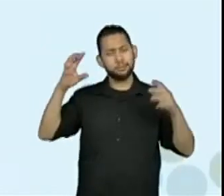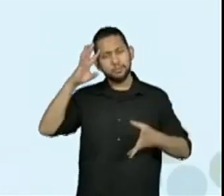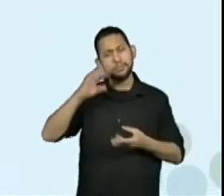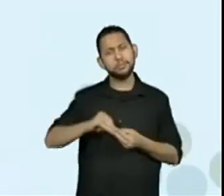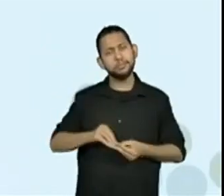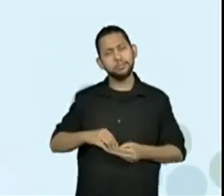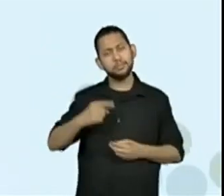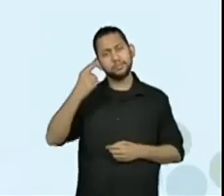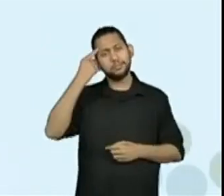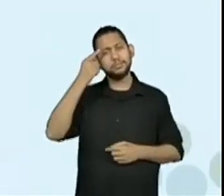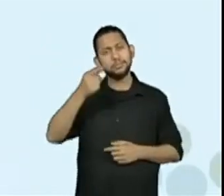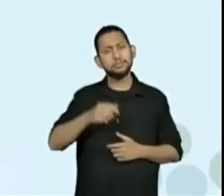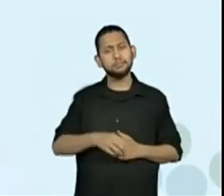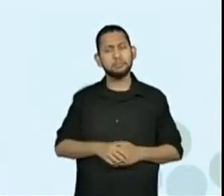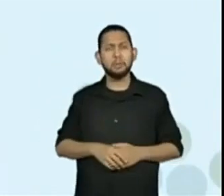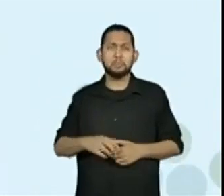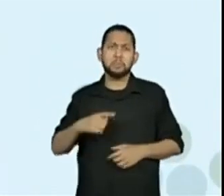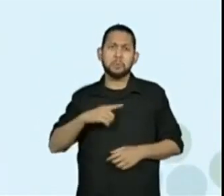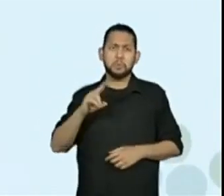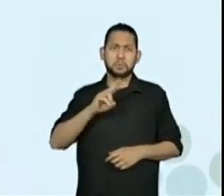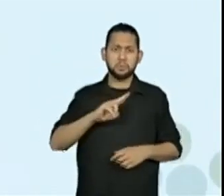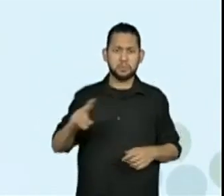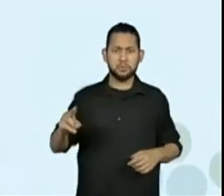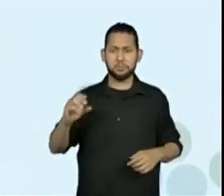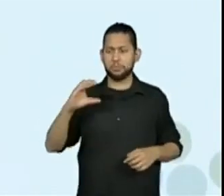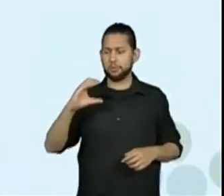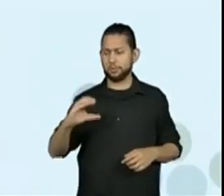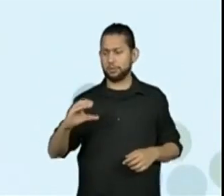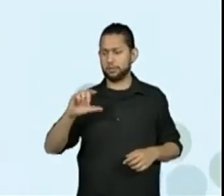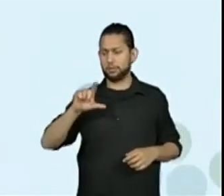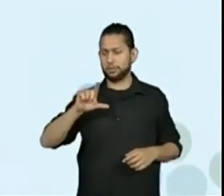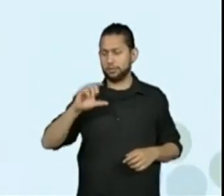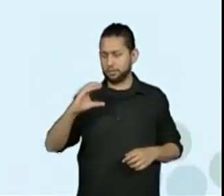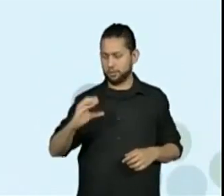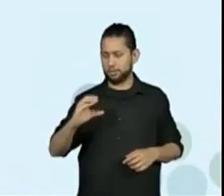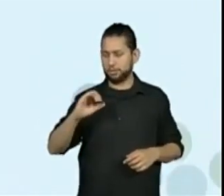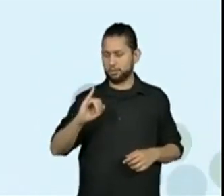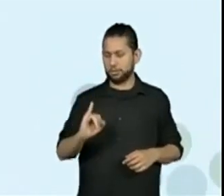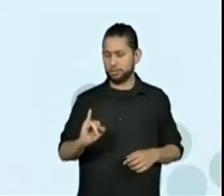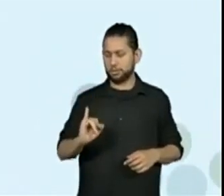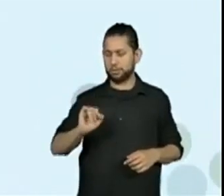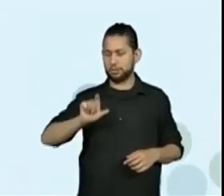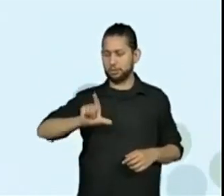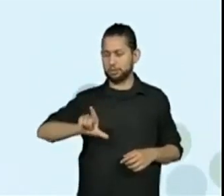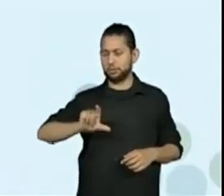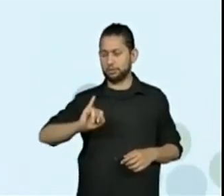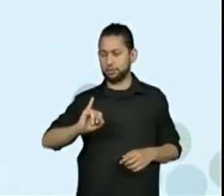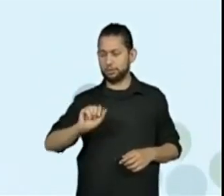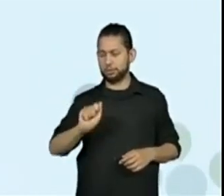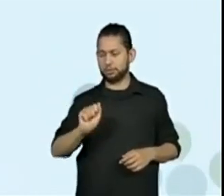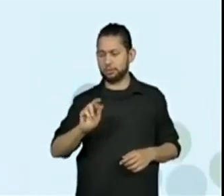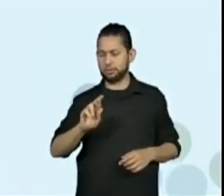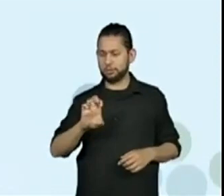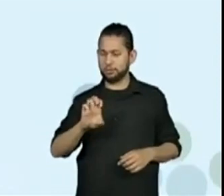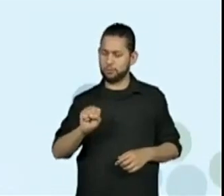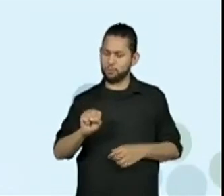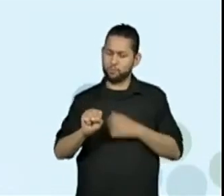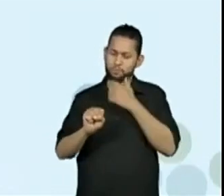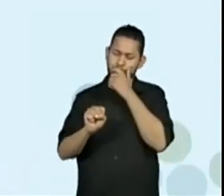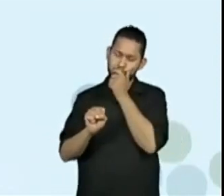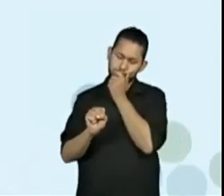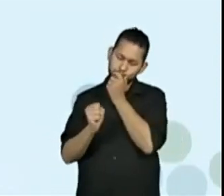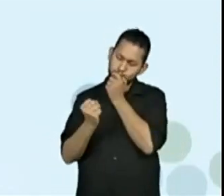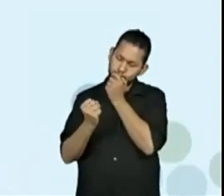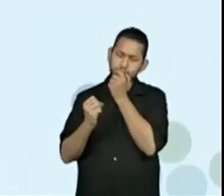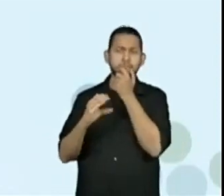pensam durante a leitura desse título, matas ciliares? O que é que isso diz para vocês? É o